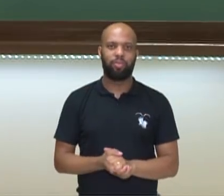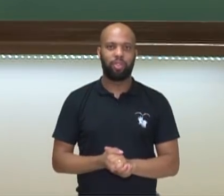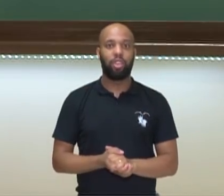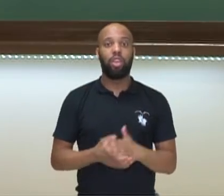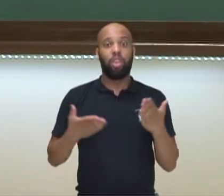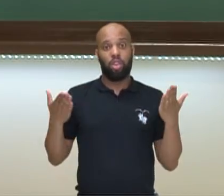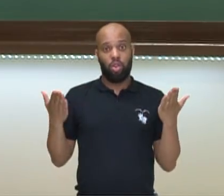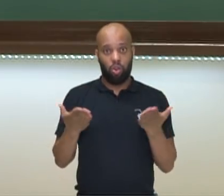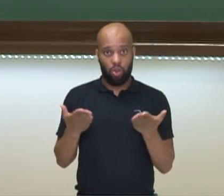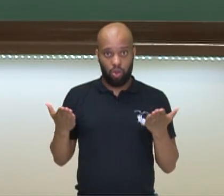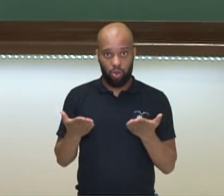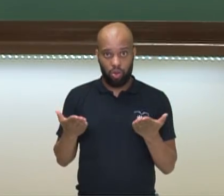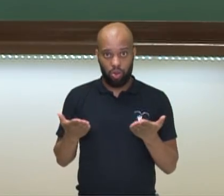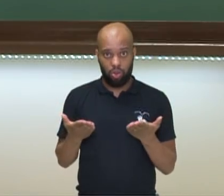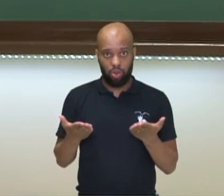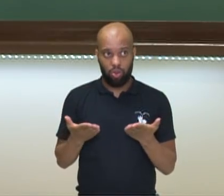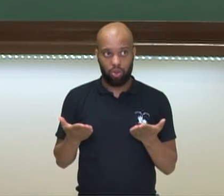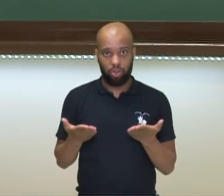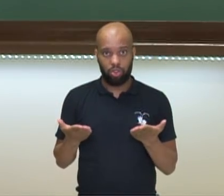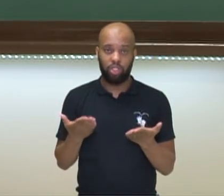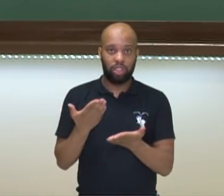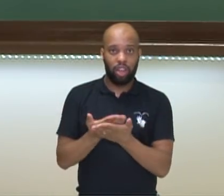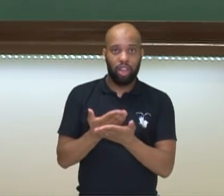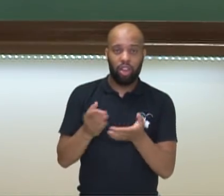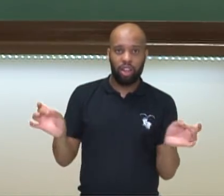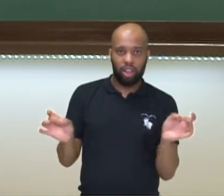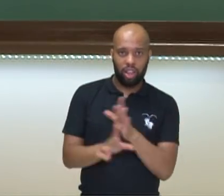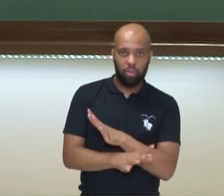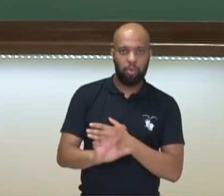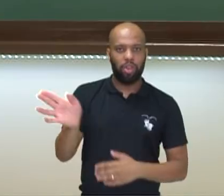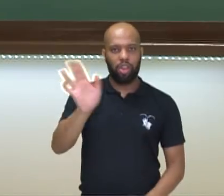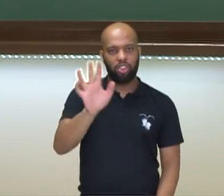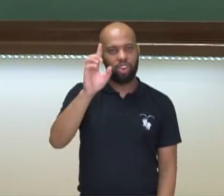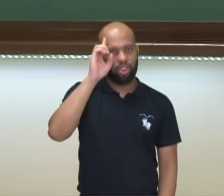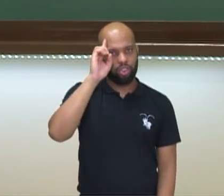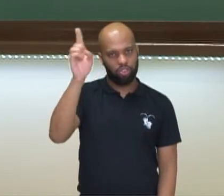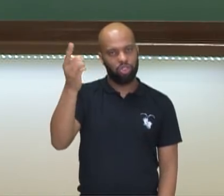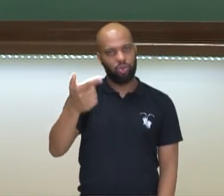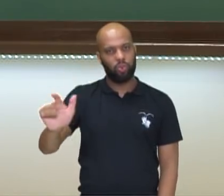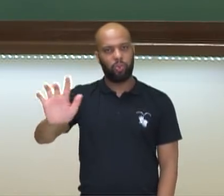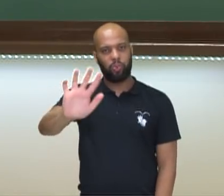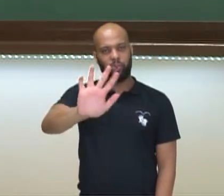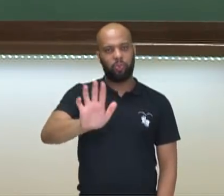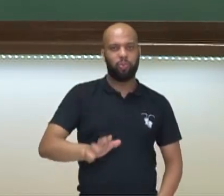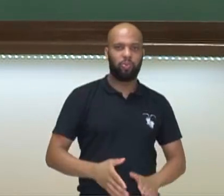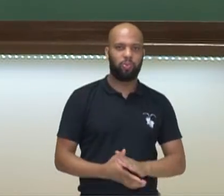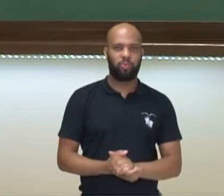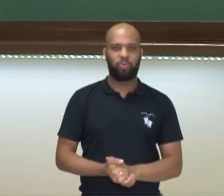Ok? Ficamos hoje por aqui. Até breve, pessoal.